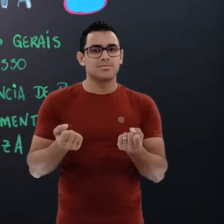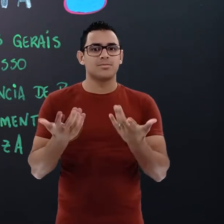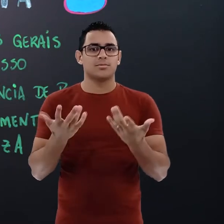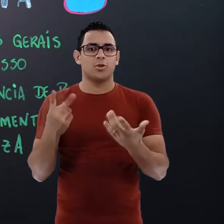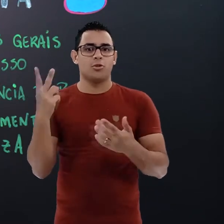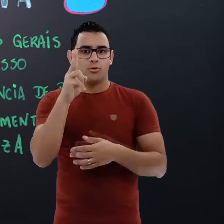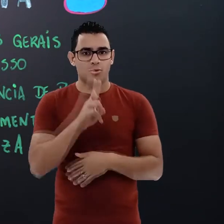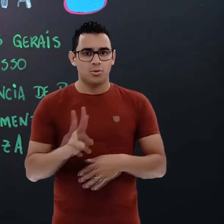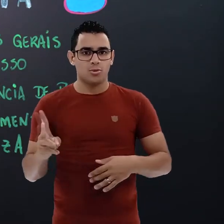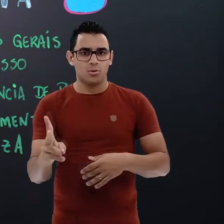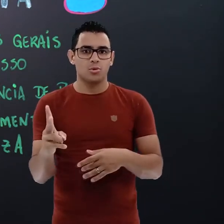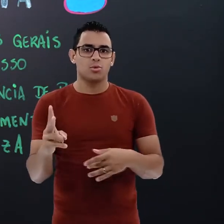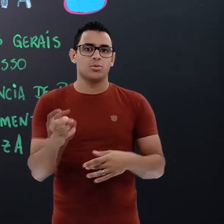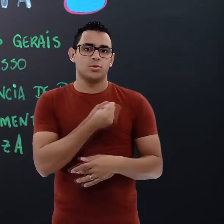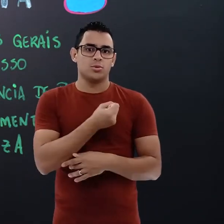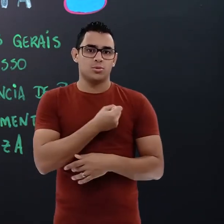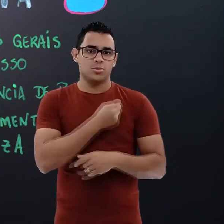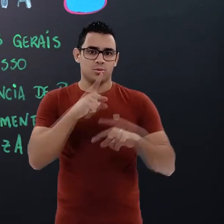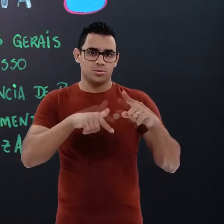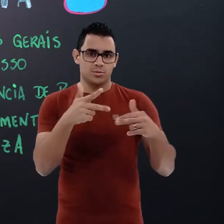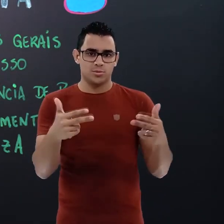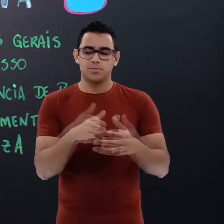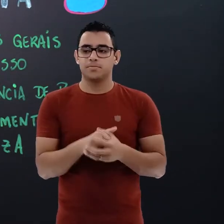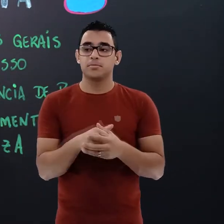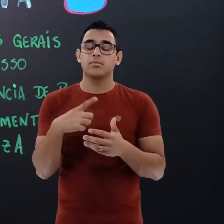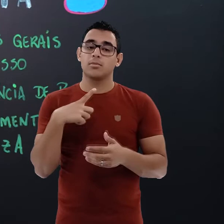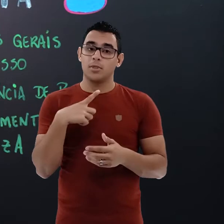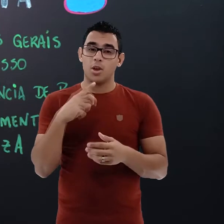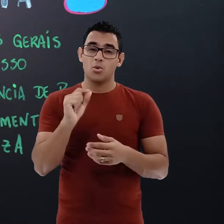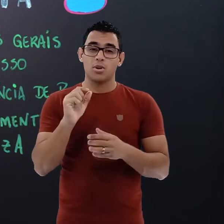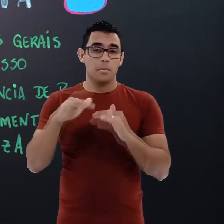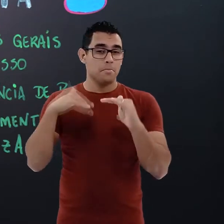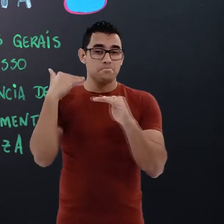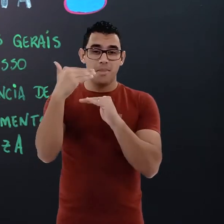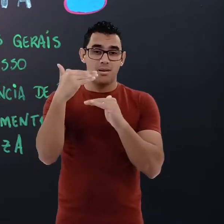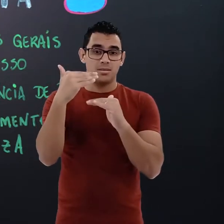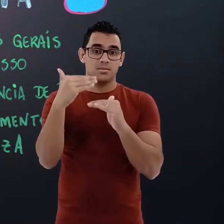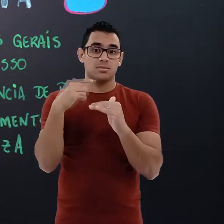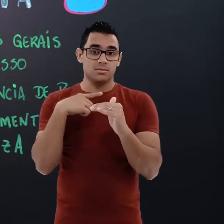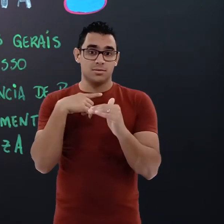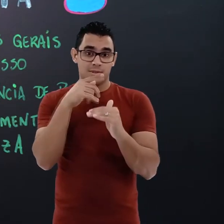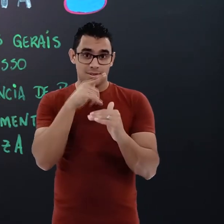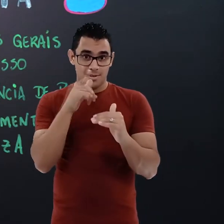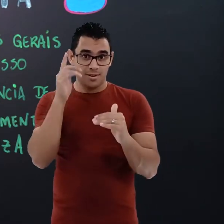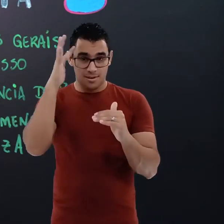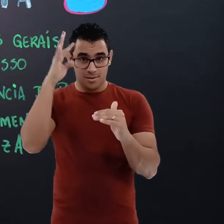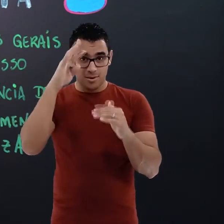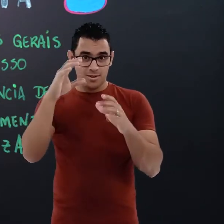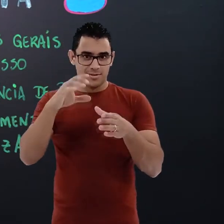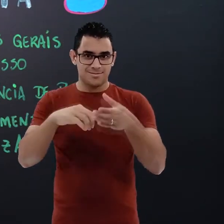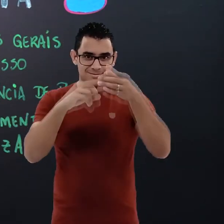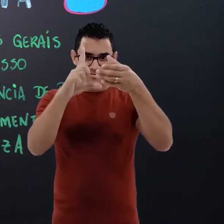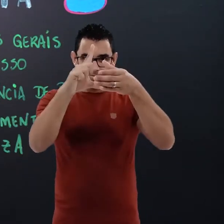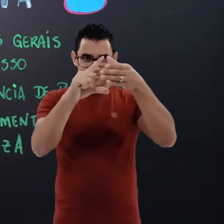de matéria, beleza. Nós temos os casos de excesso, que é o quê? Você colocar um reagente em quantidade excedente, o que